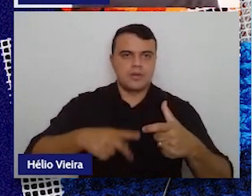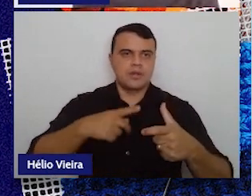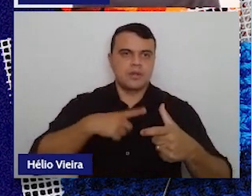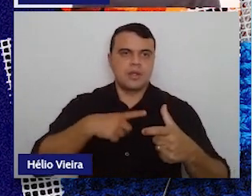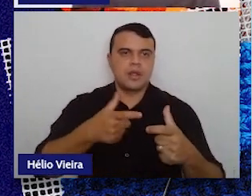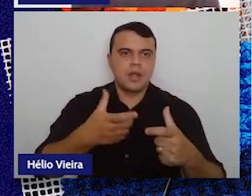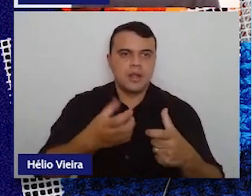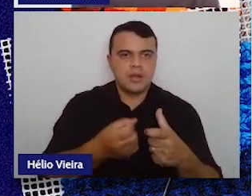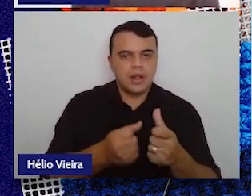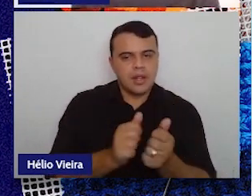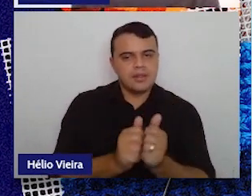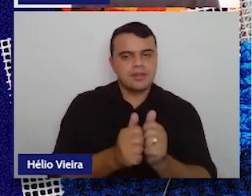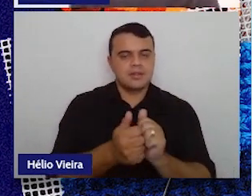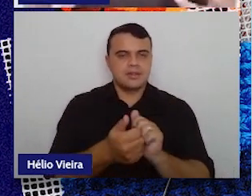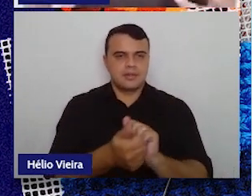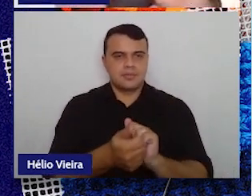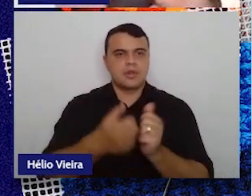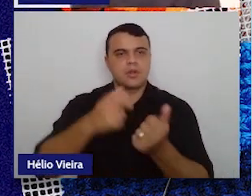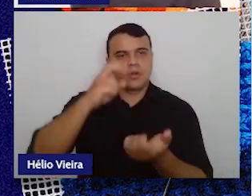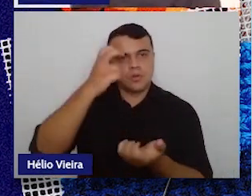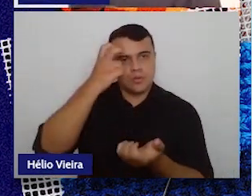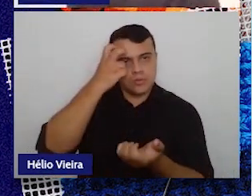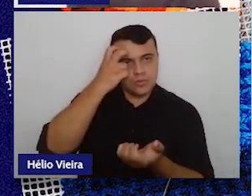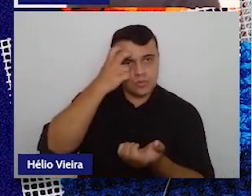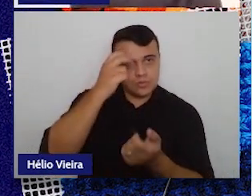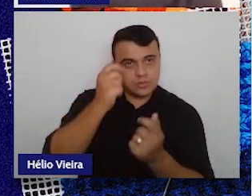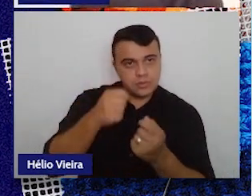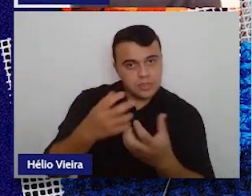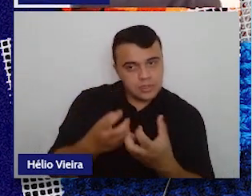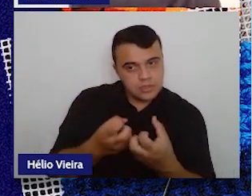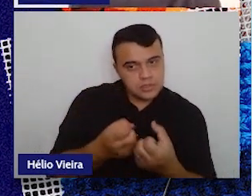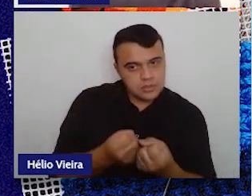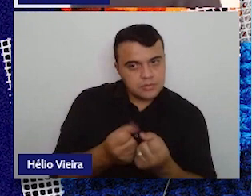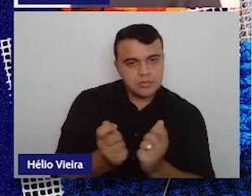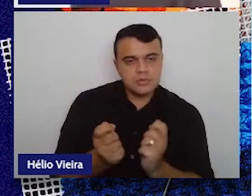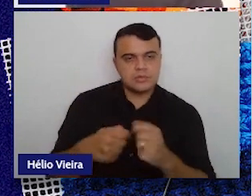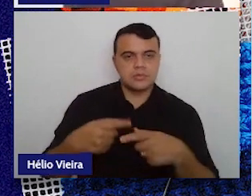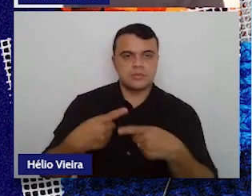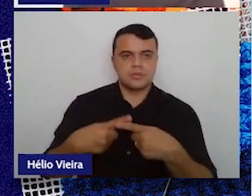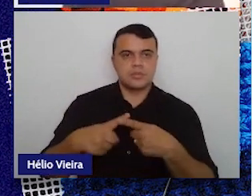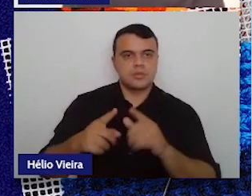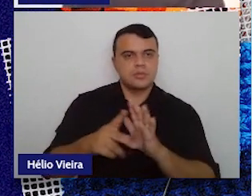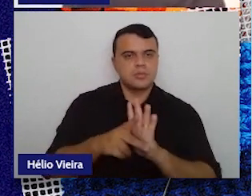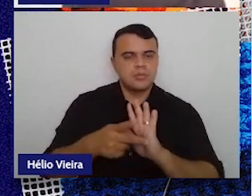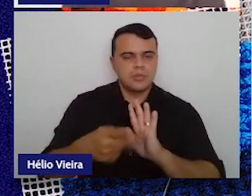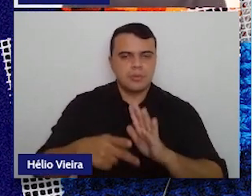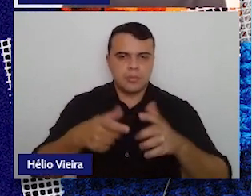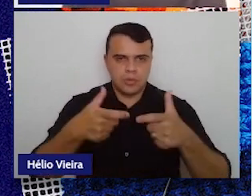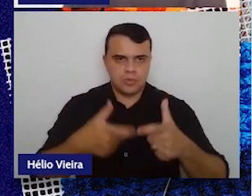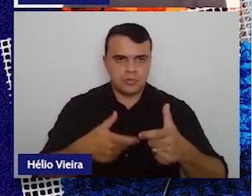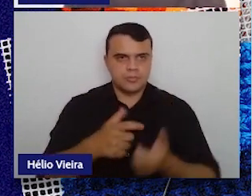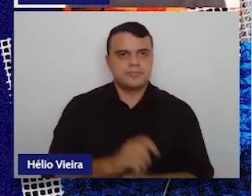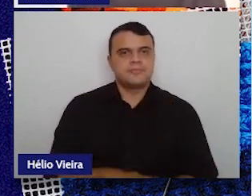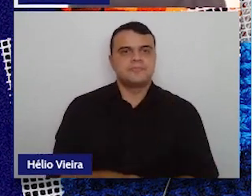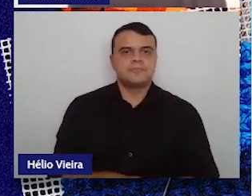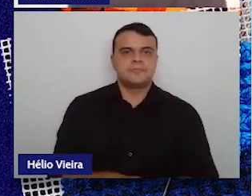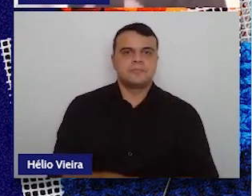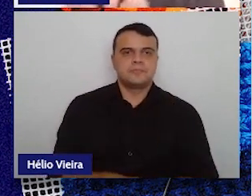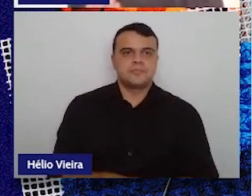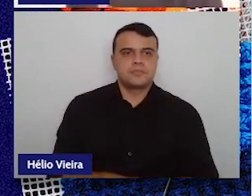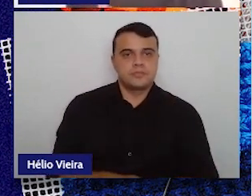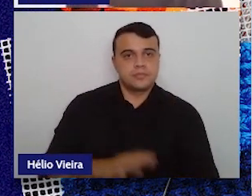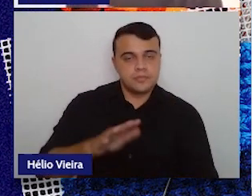localidade adapta essa cultura e absorve, e ela passa a ser parte da identidade daquele lugar. E